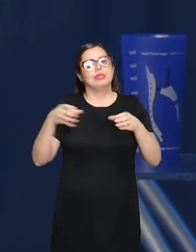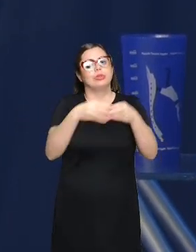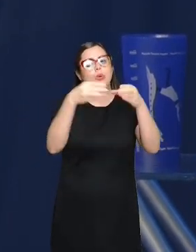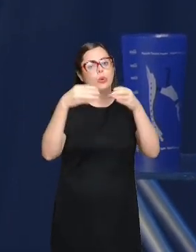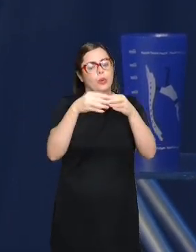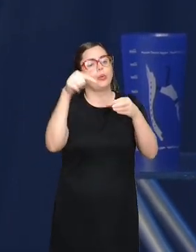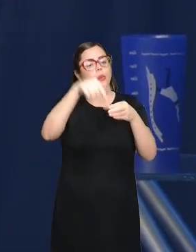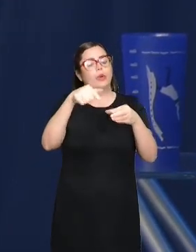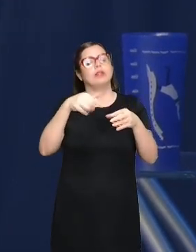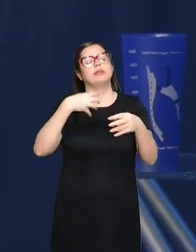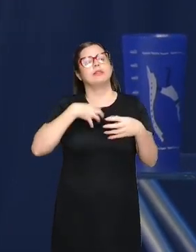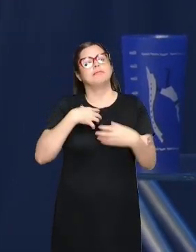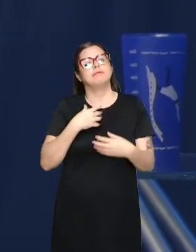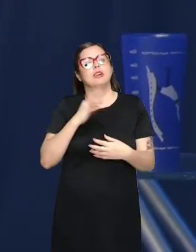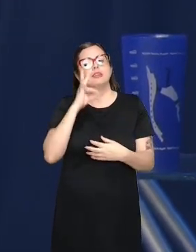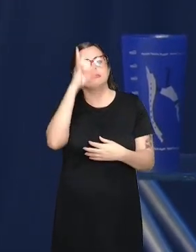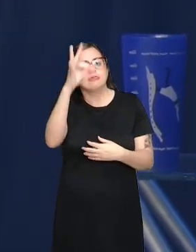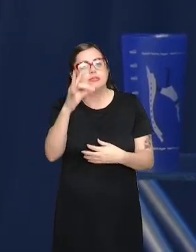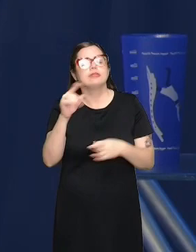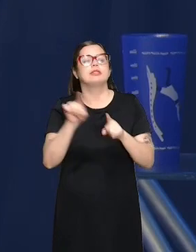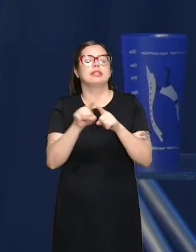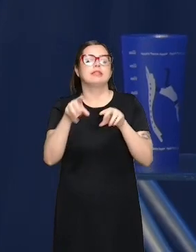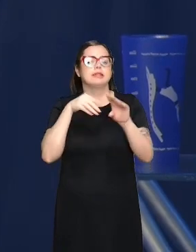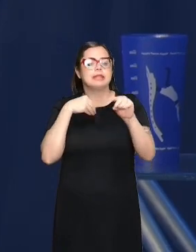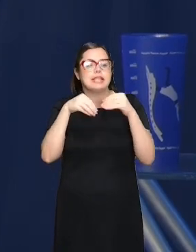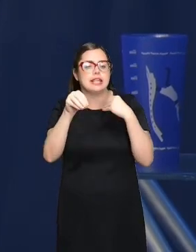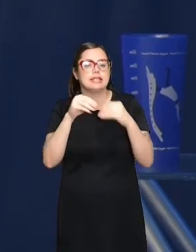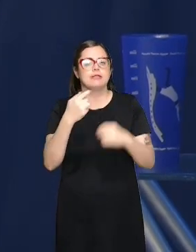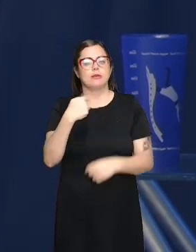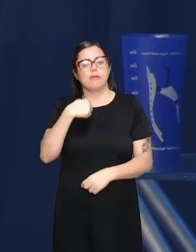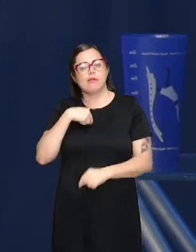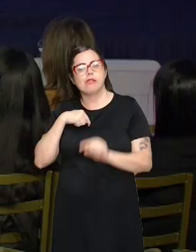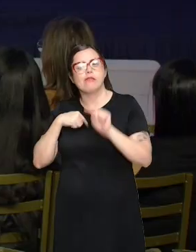sensível, né? Com a gente, com os outros, abrir o